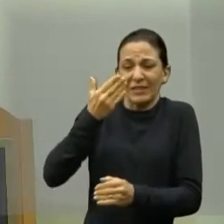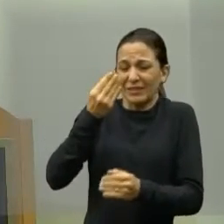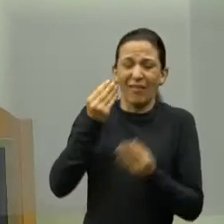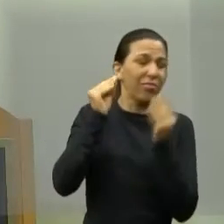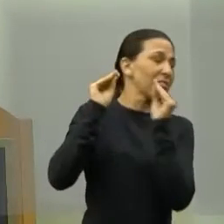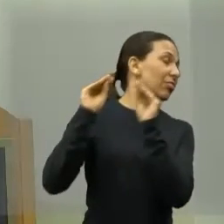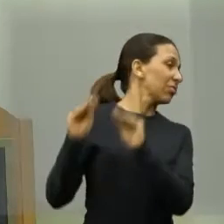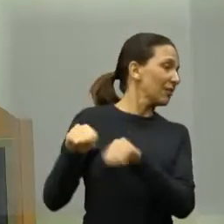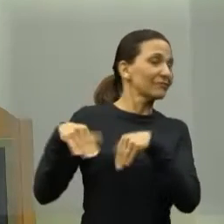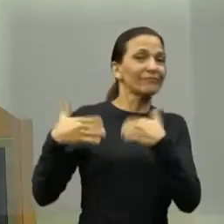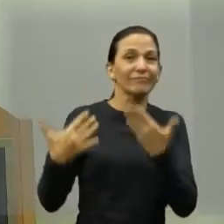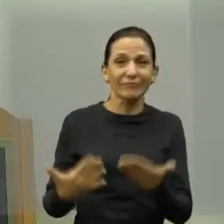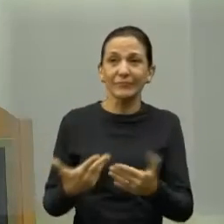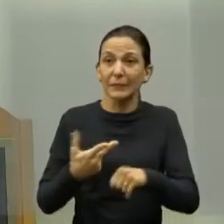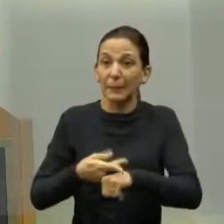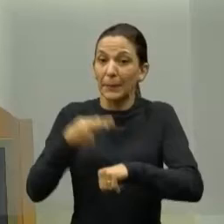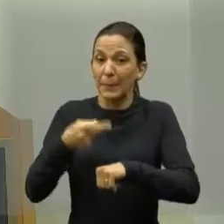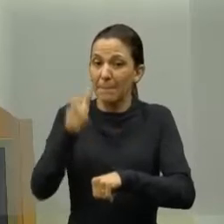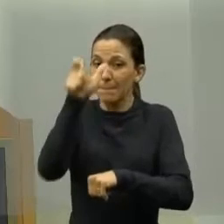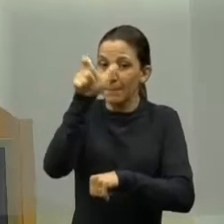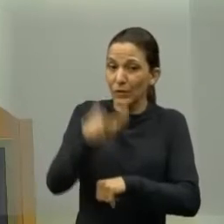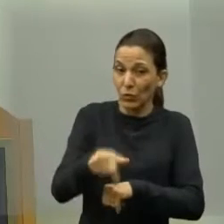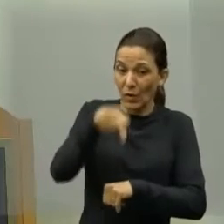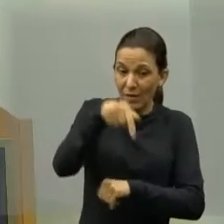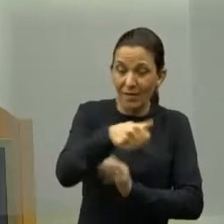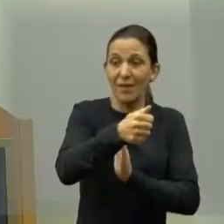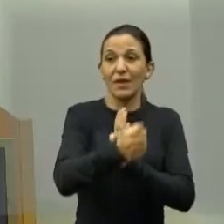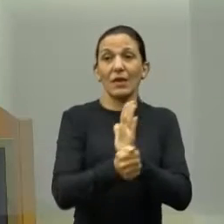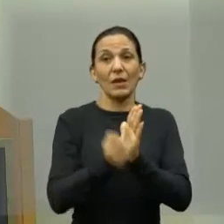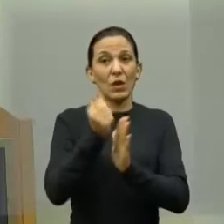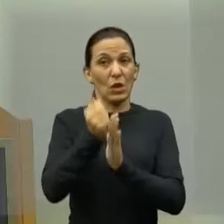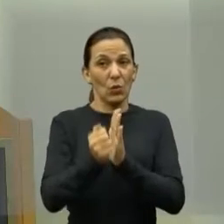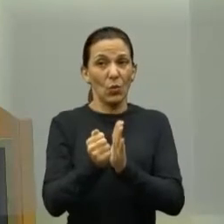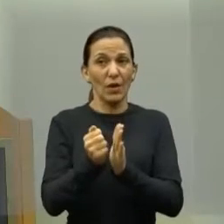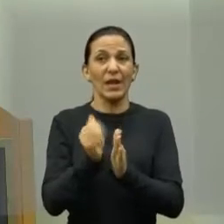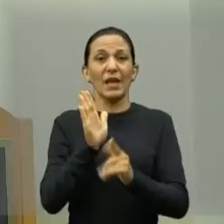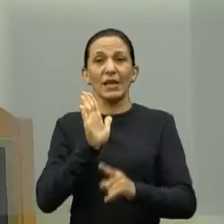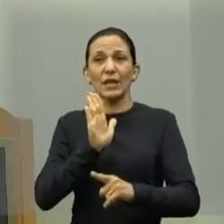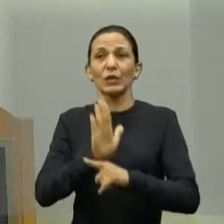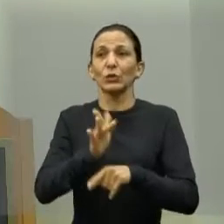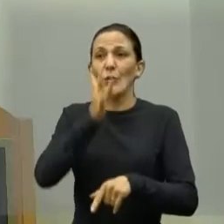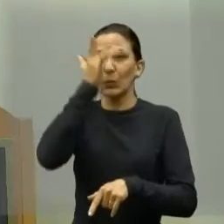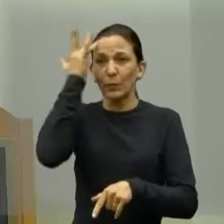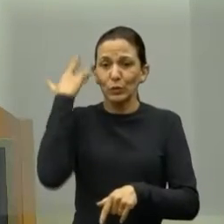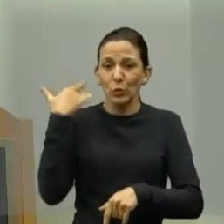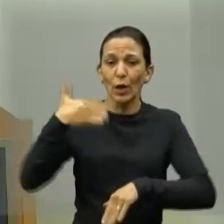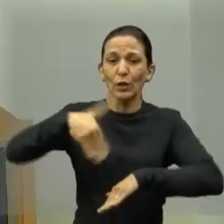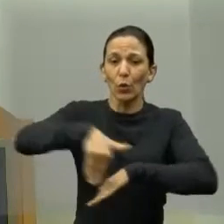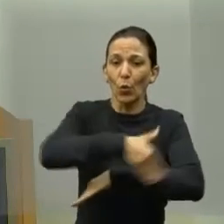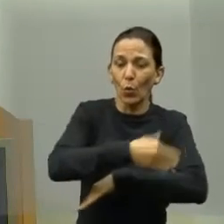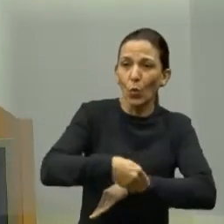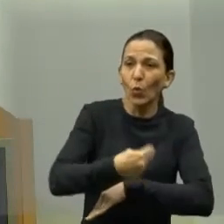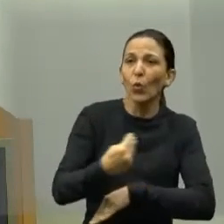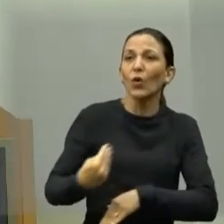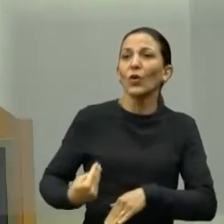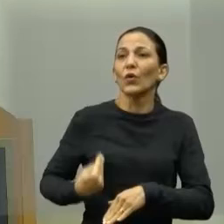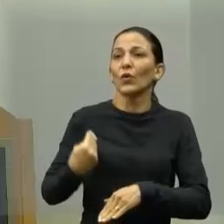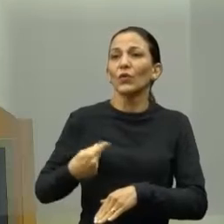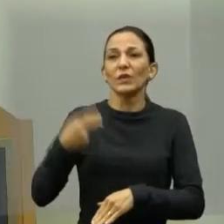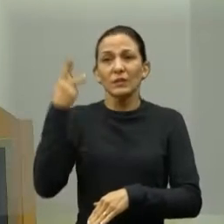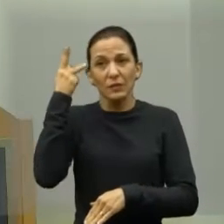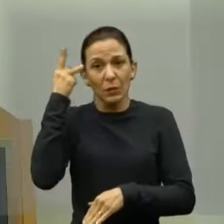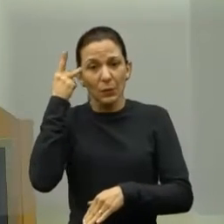Não adianta nada premiar figuras aqui em Araraquara que ajudam pessoas em situação de rua na capital paulista,